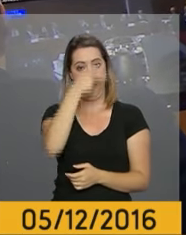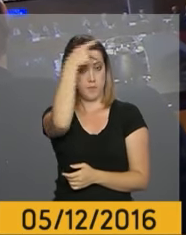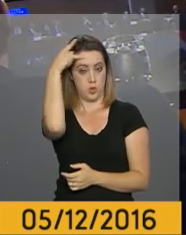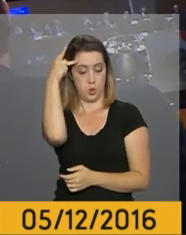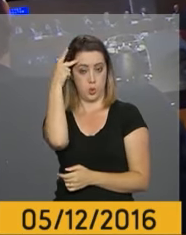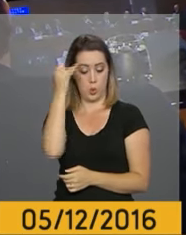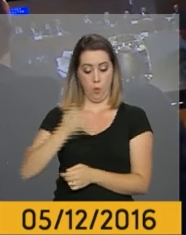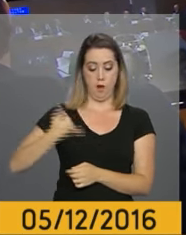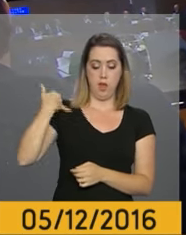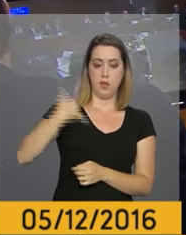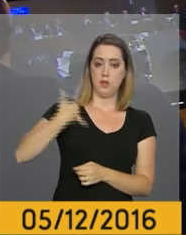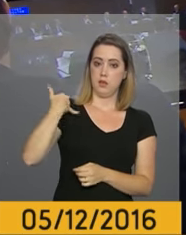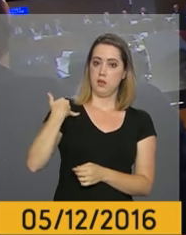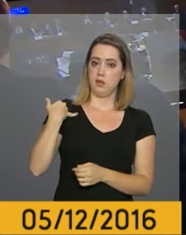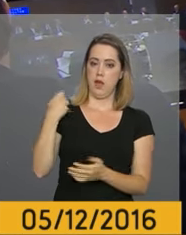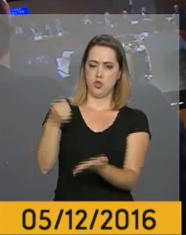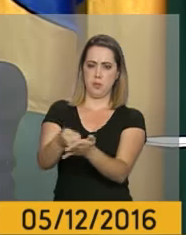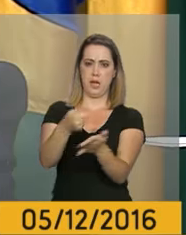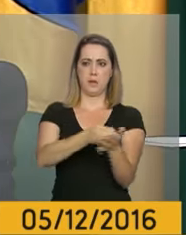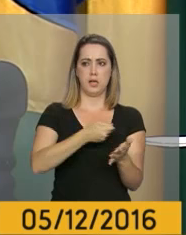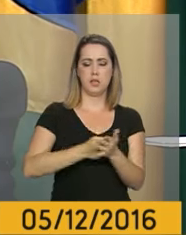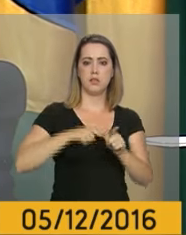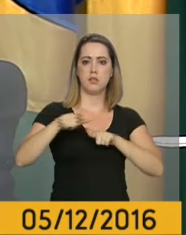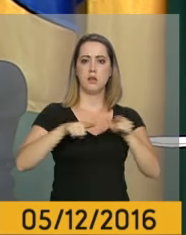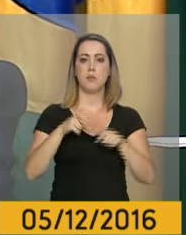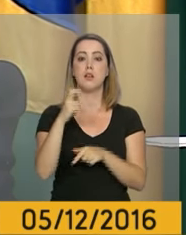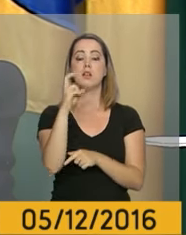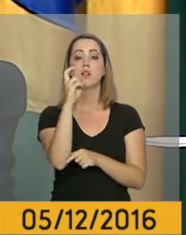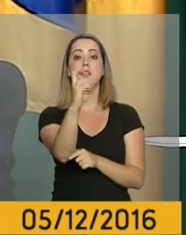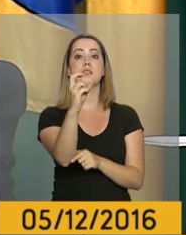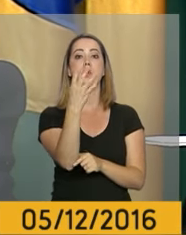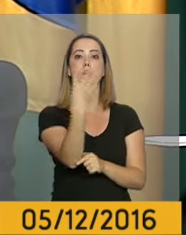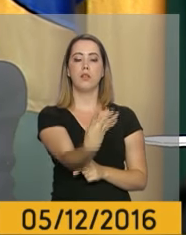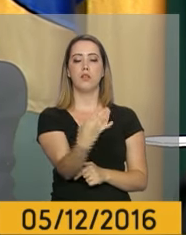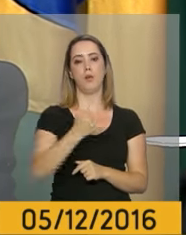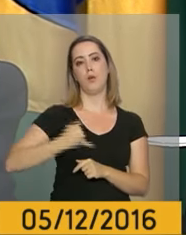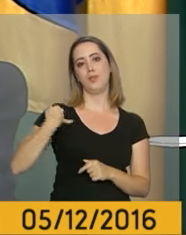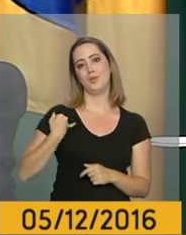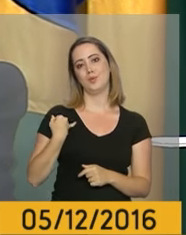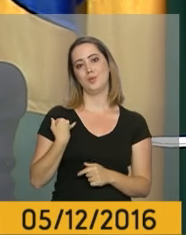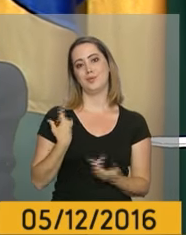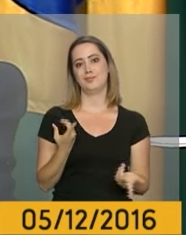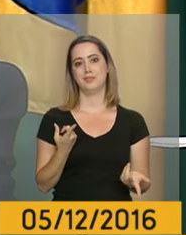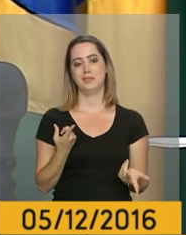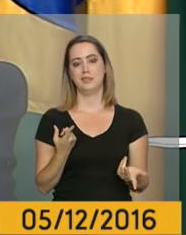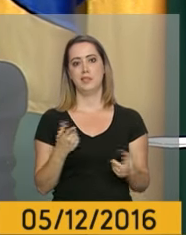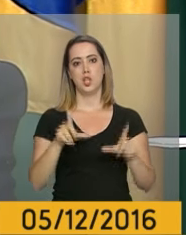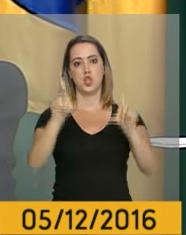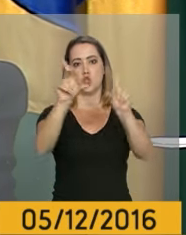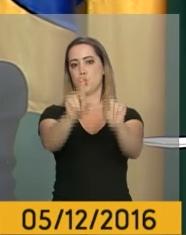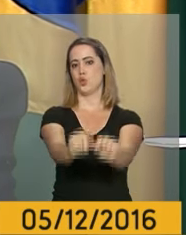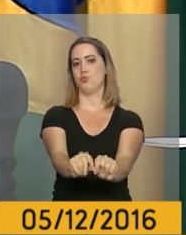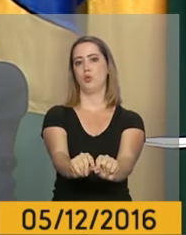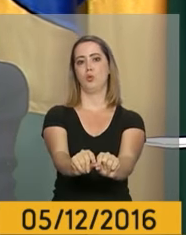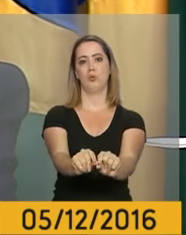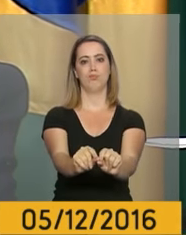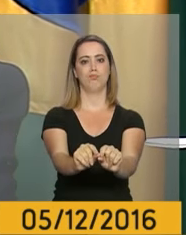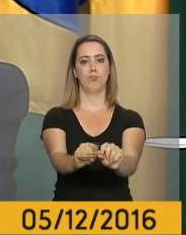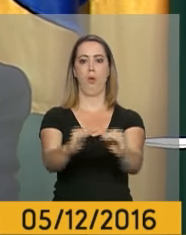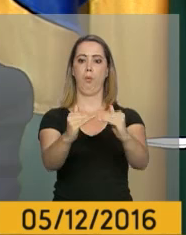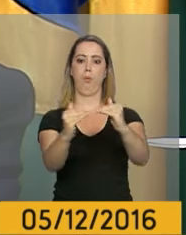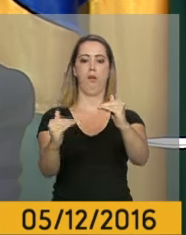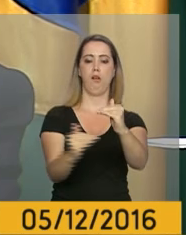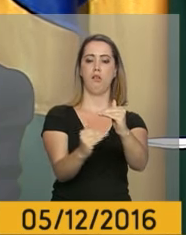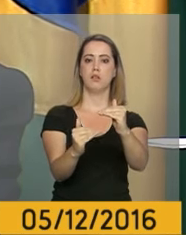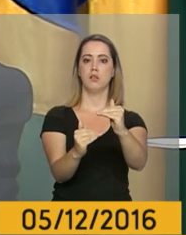aposentadoria por tempo de contribuição é de 54 anos, inferior a uma idade mínima que